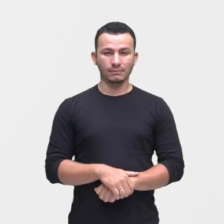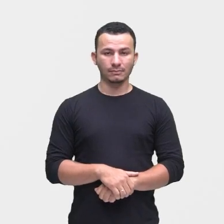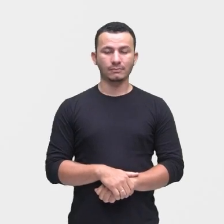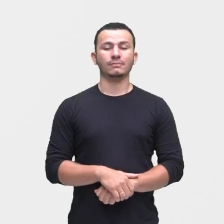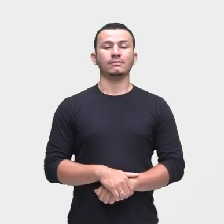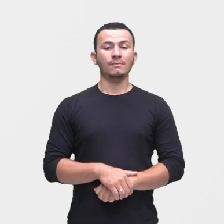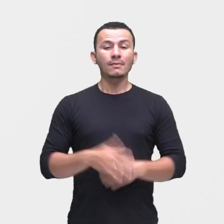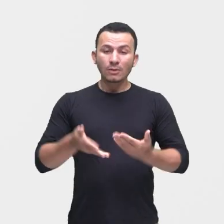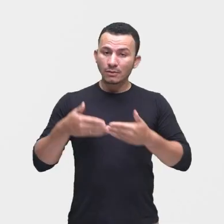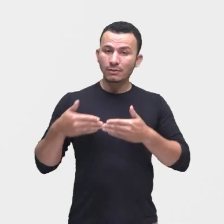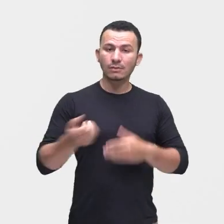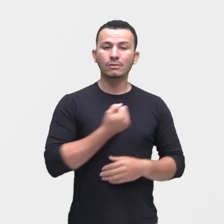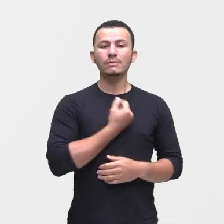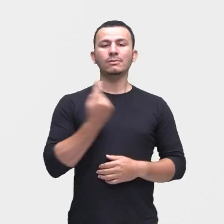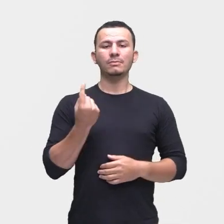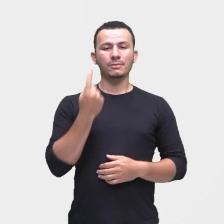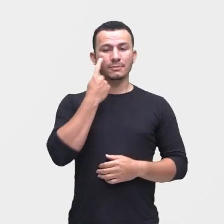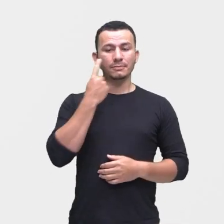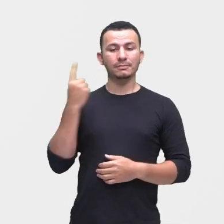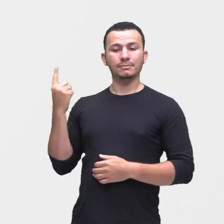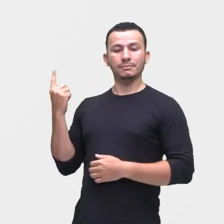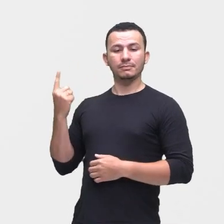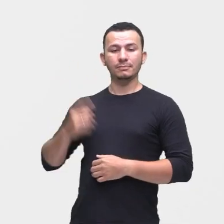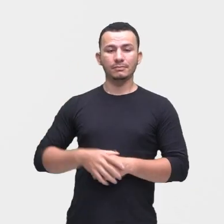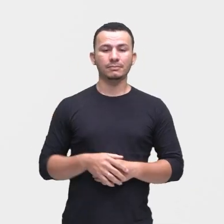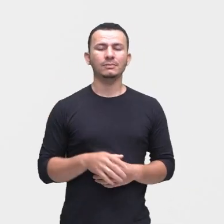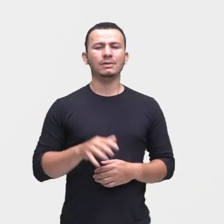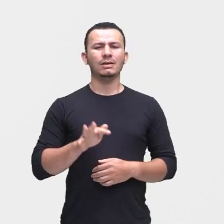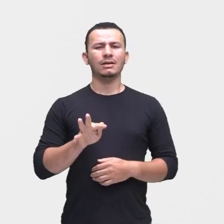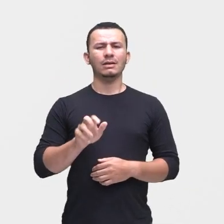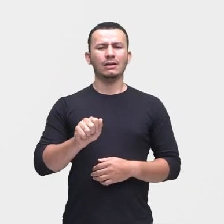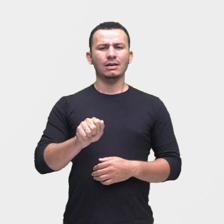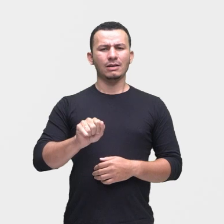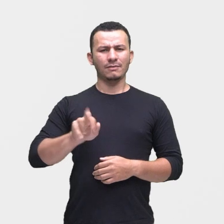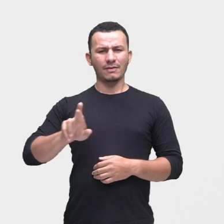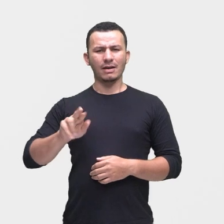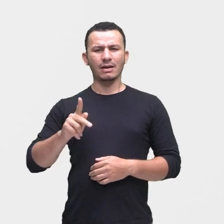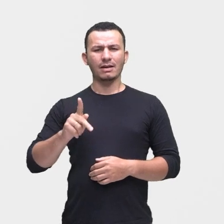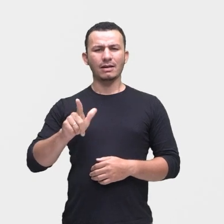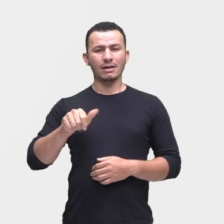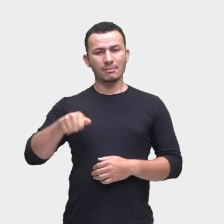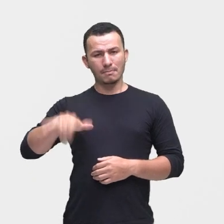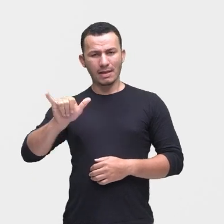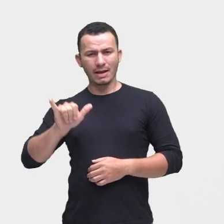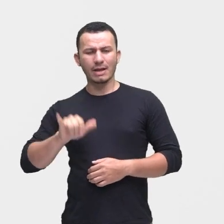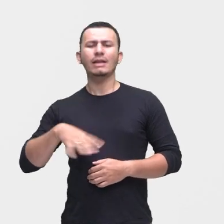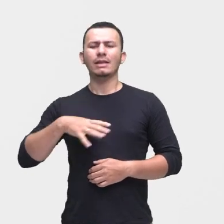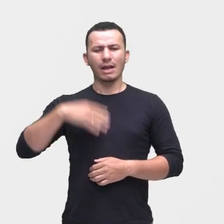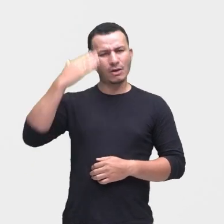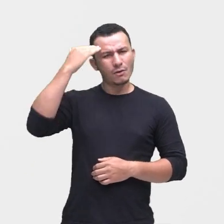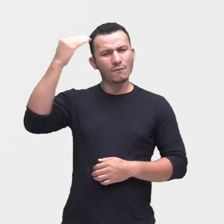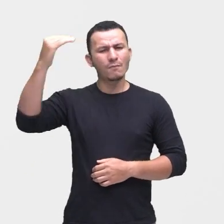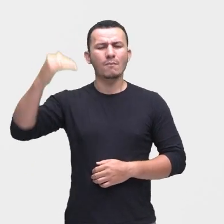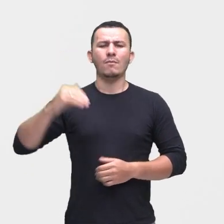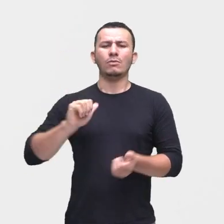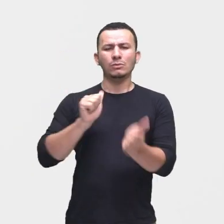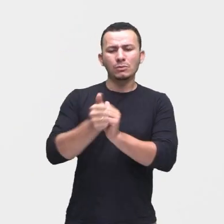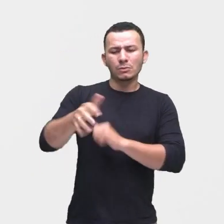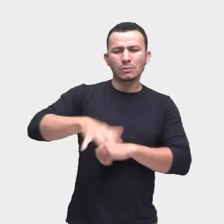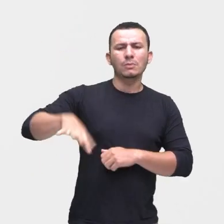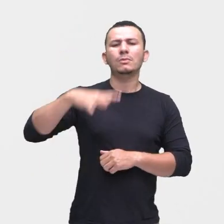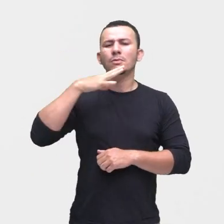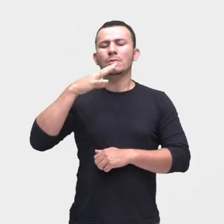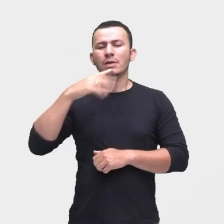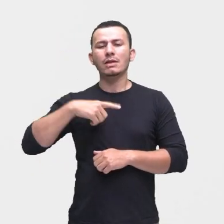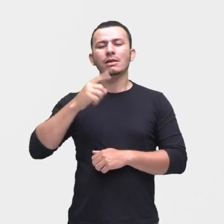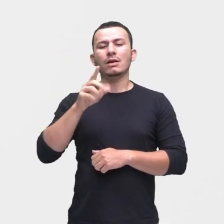Muito bem, vamos lá então. Questão número 1. O fair play é um termo bastante conhecido no mundo esportivo. Foi fundado pelo